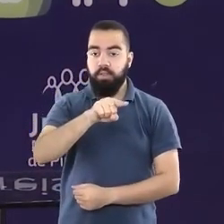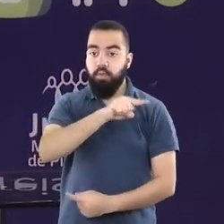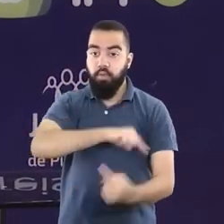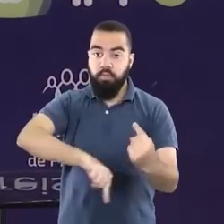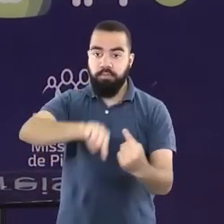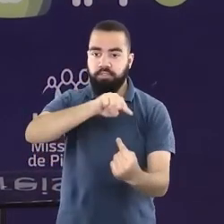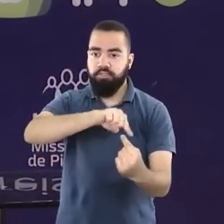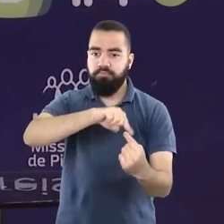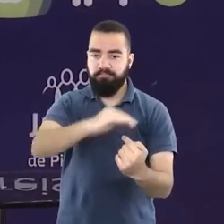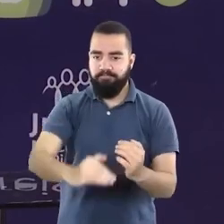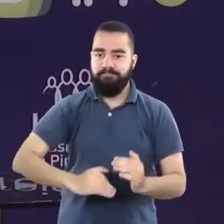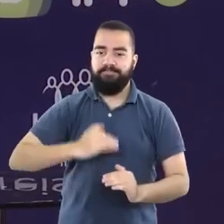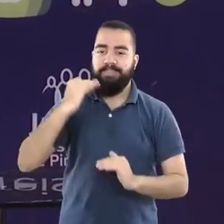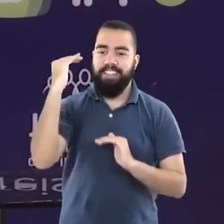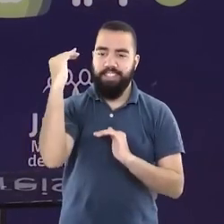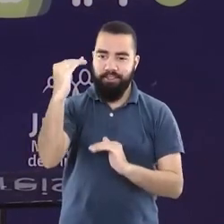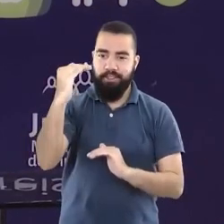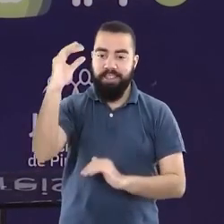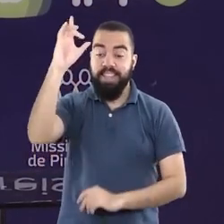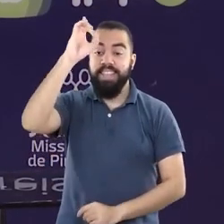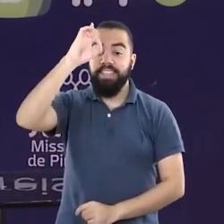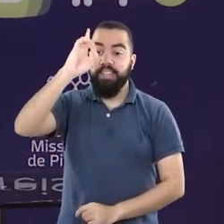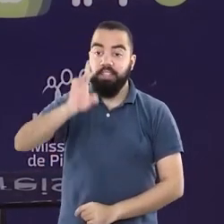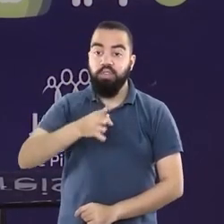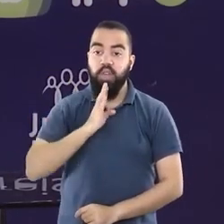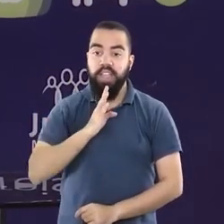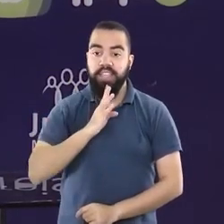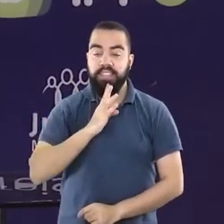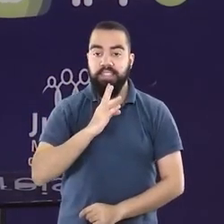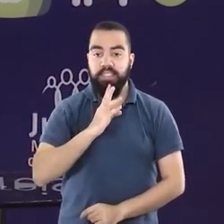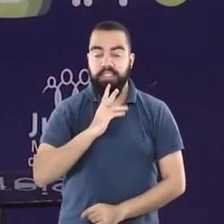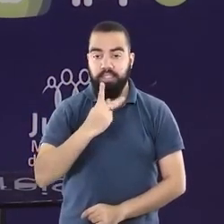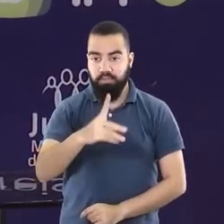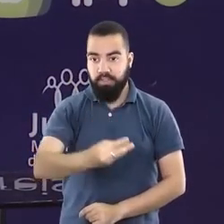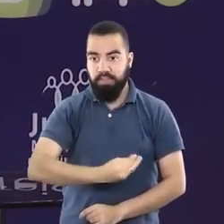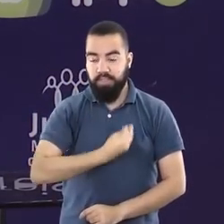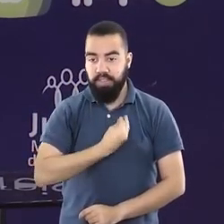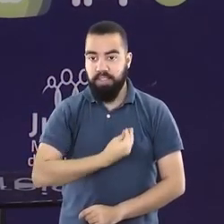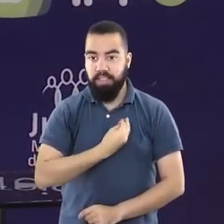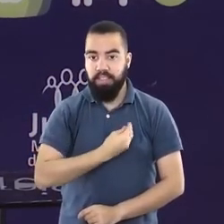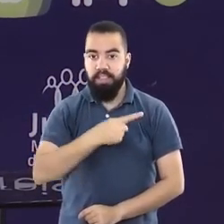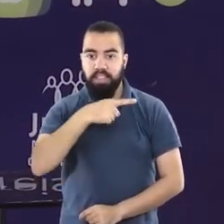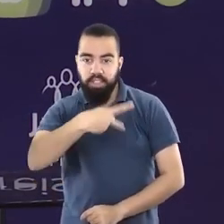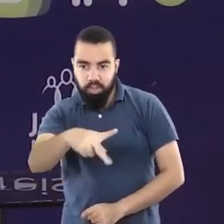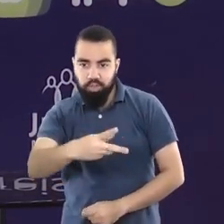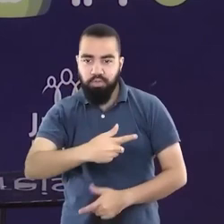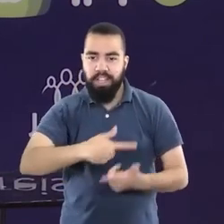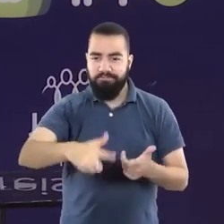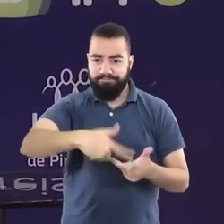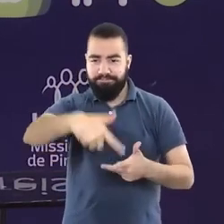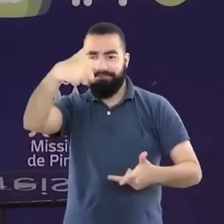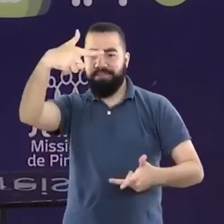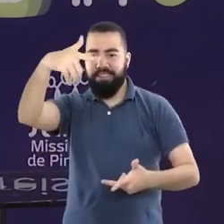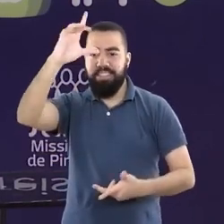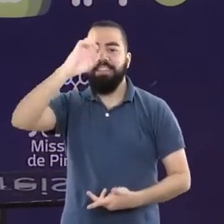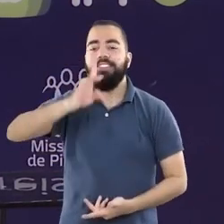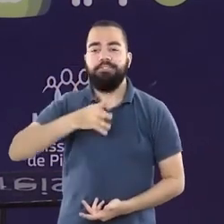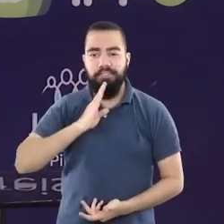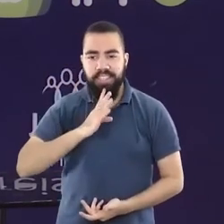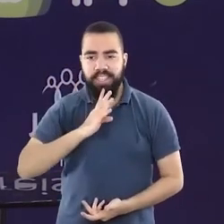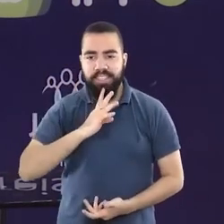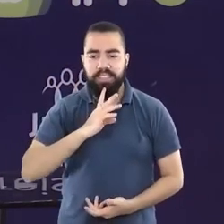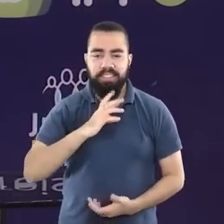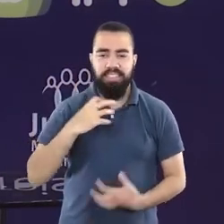Ele conhece a sua vida. Ele conhece as suas lutas. Ele conhece aqueles que não têm dormido pelas madrugadas.